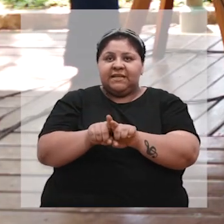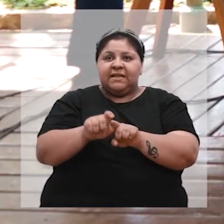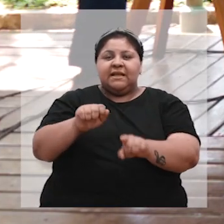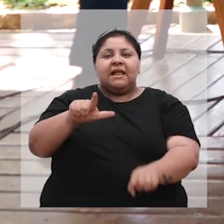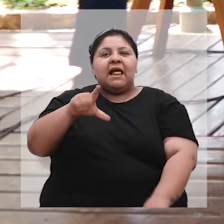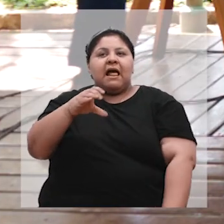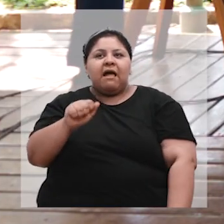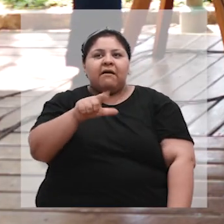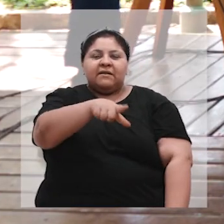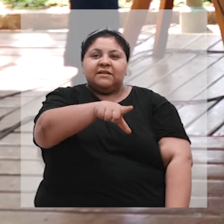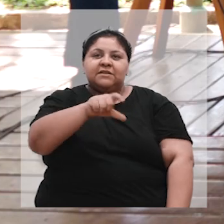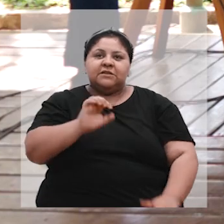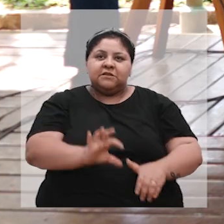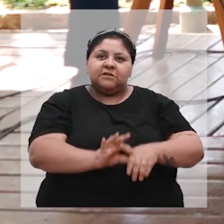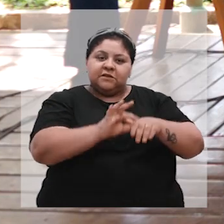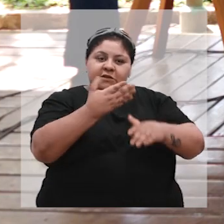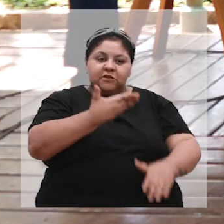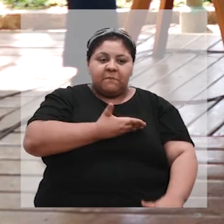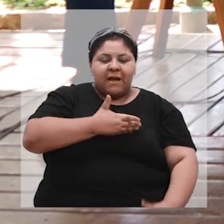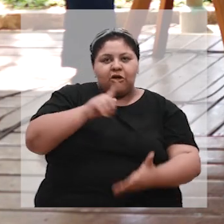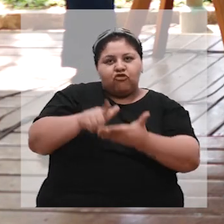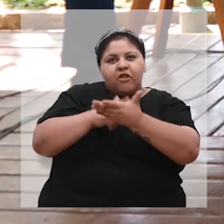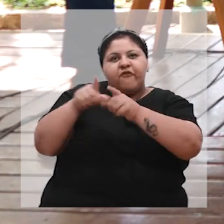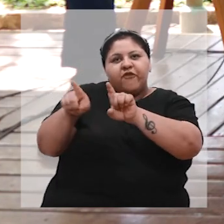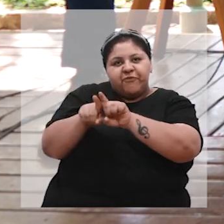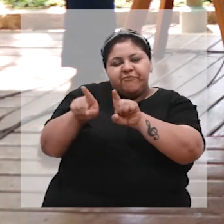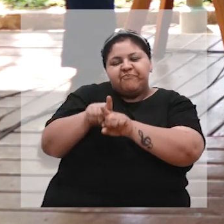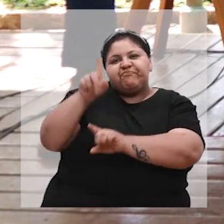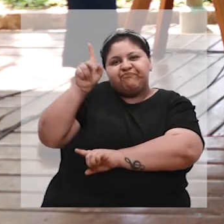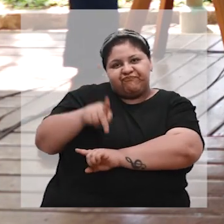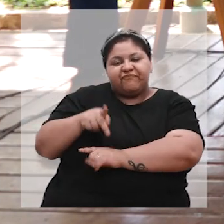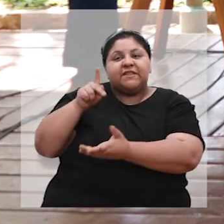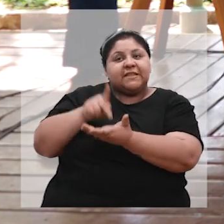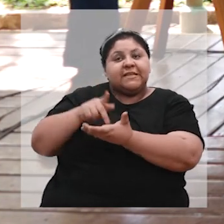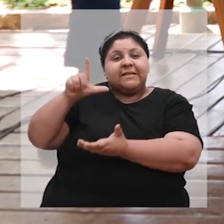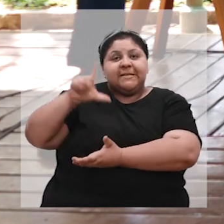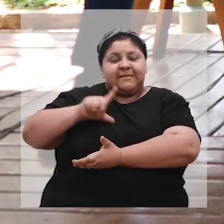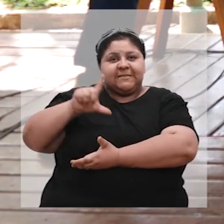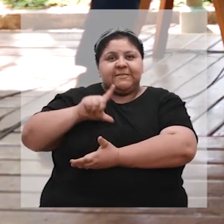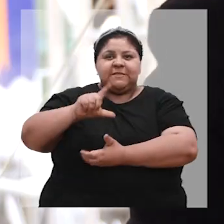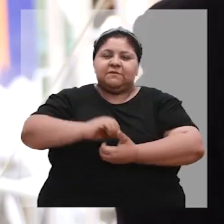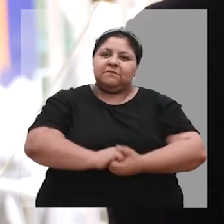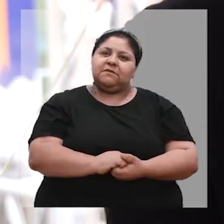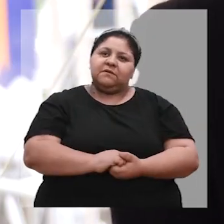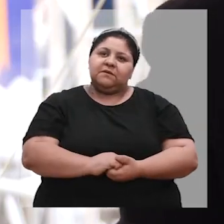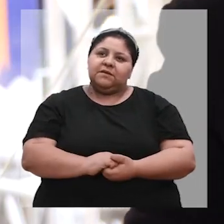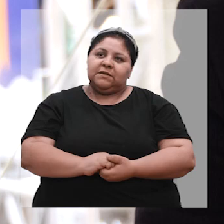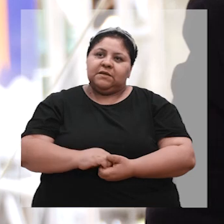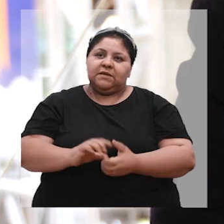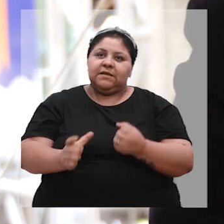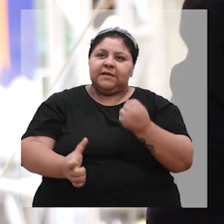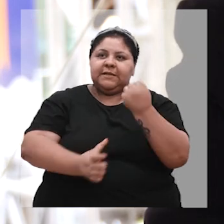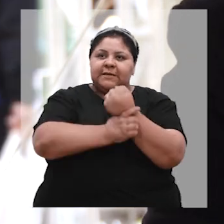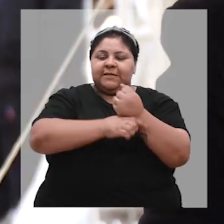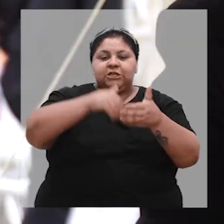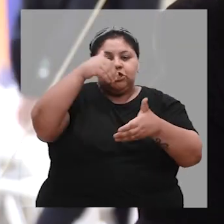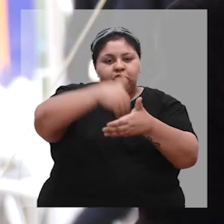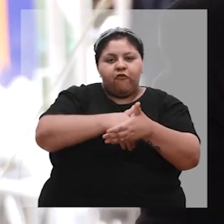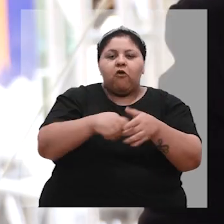na escolha do patrono e do amigo do livro também. Exato, nós temos voto, né, garantia de voto ali, enfim,